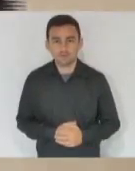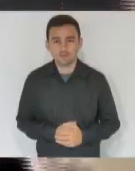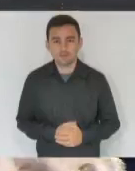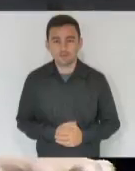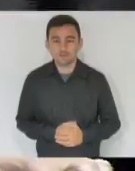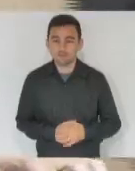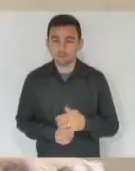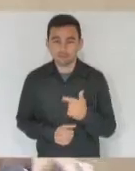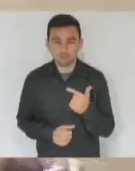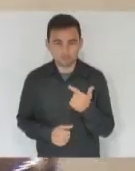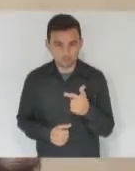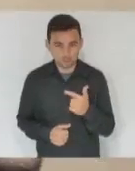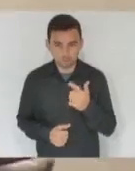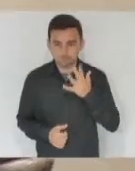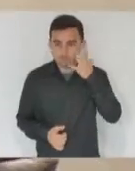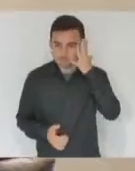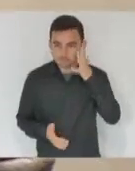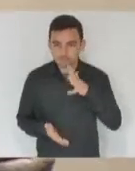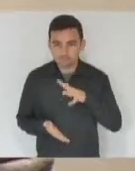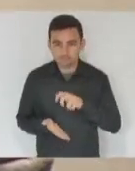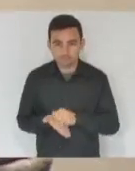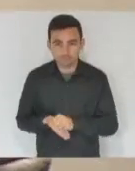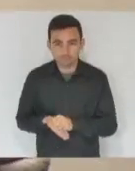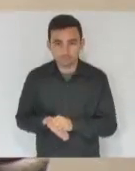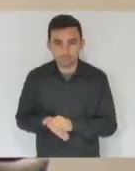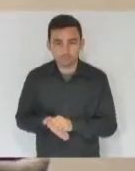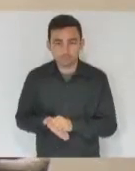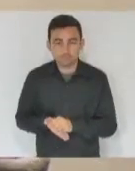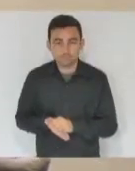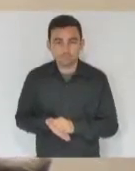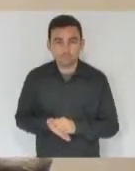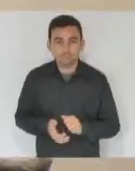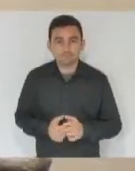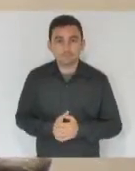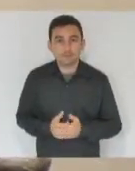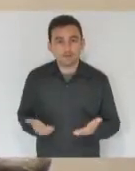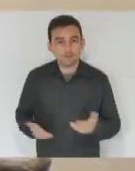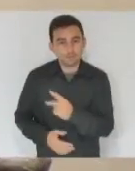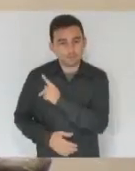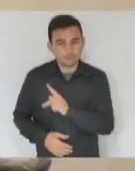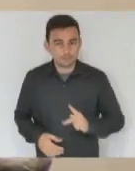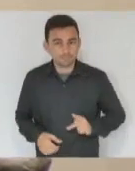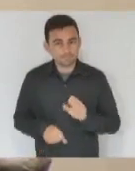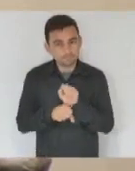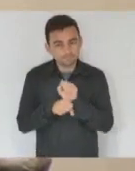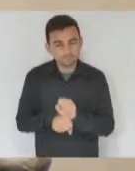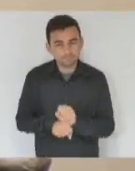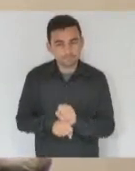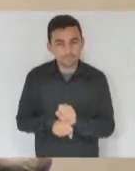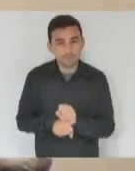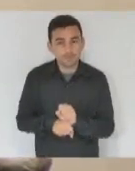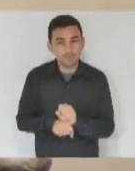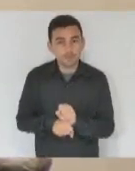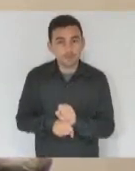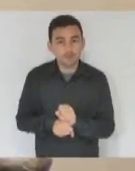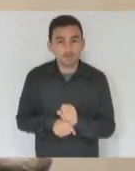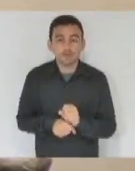Não havendo mais orador inscrito, em breves comunicações, esta presidência suspende a presente sessão até às